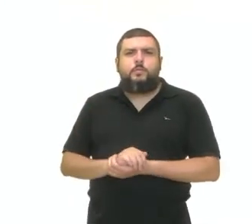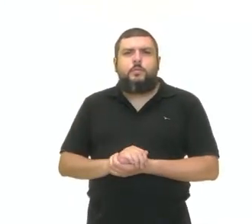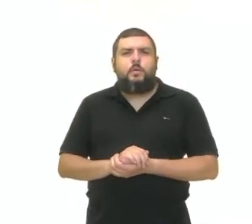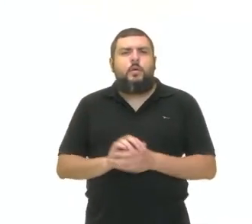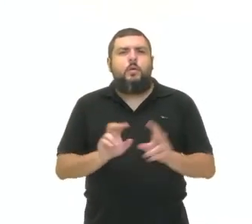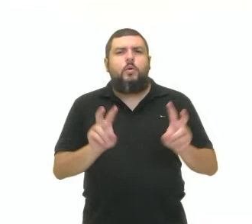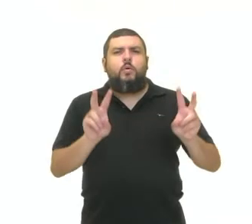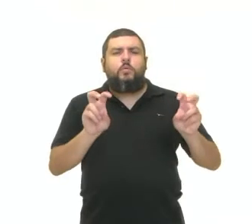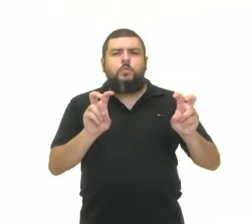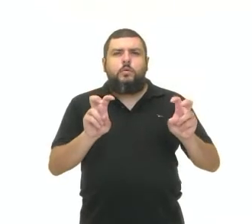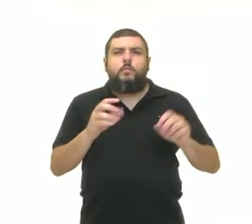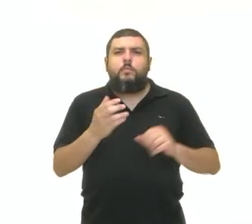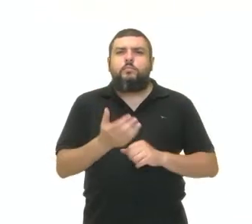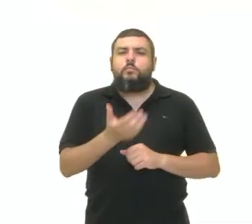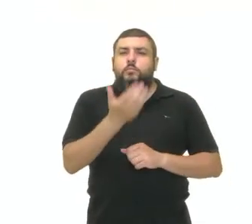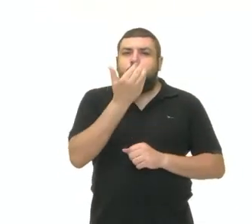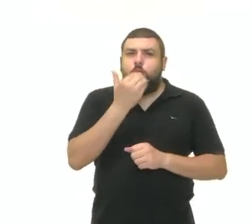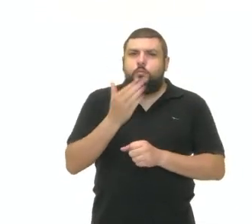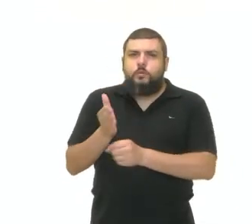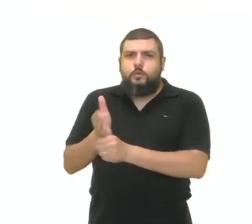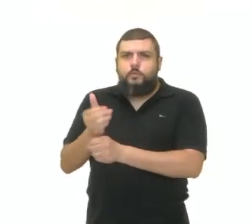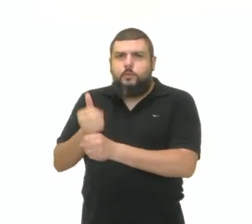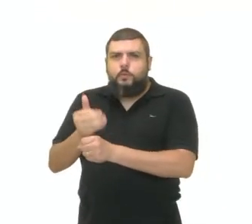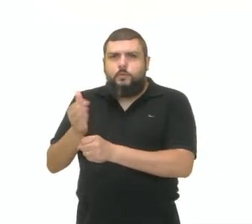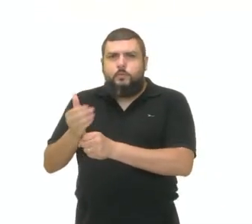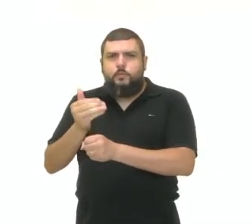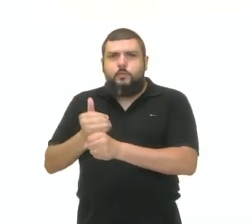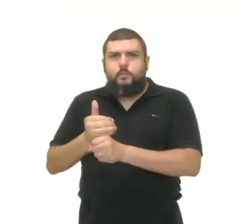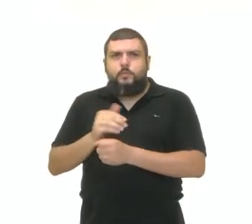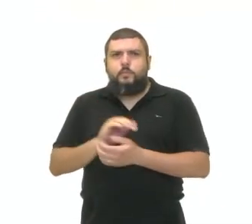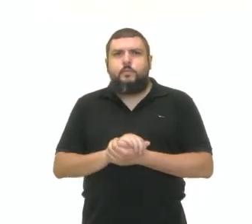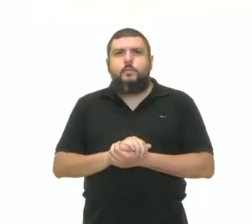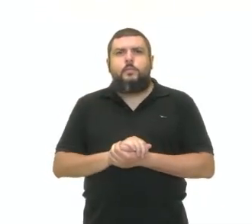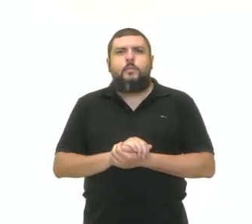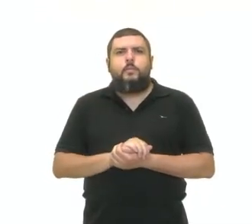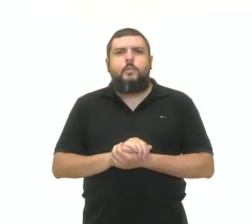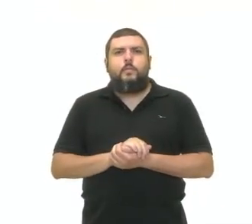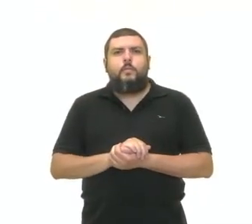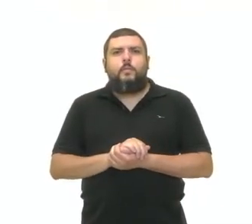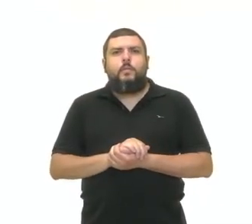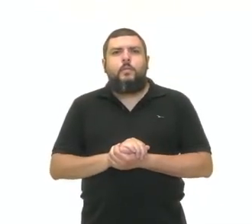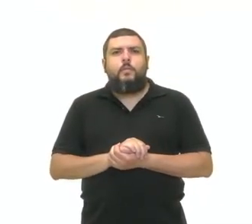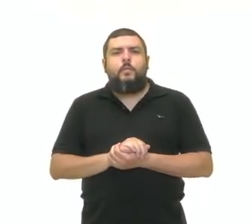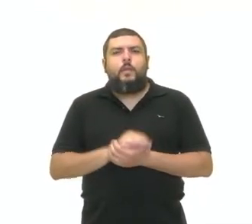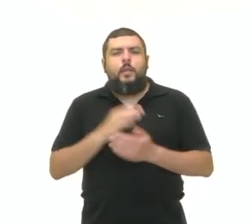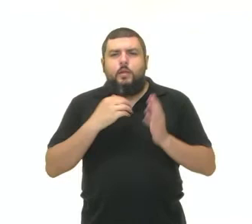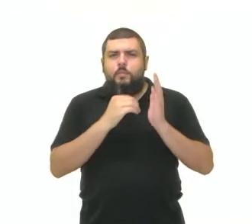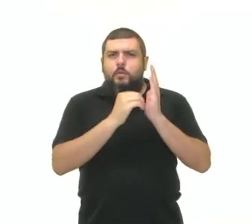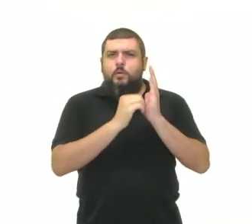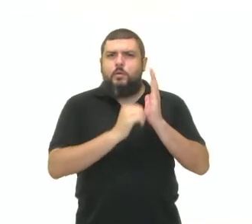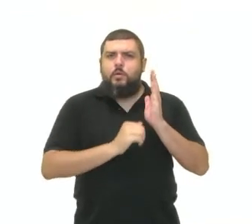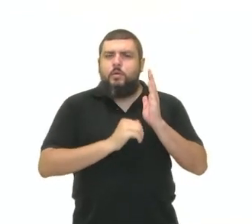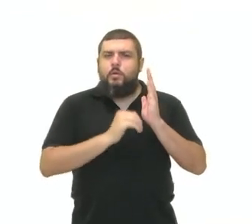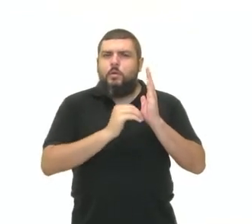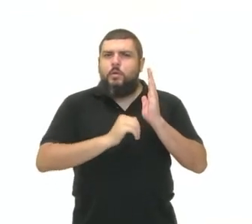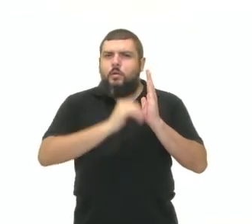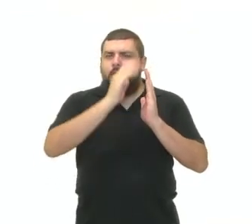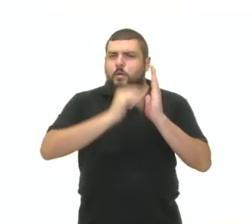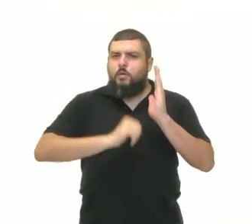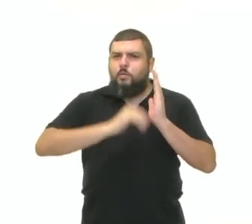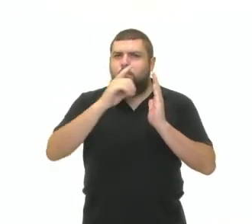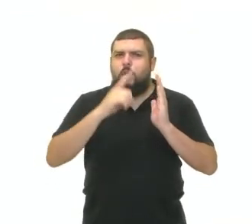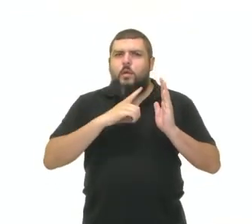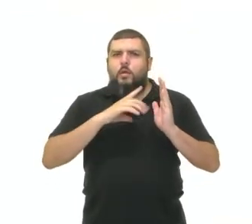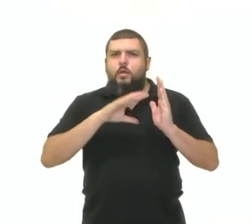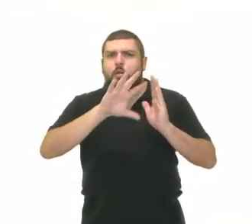os comedores de batatas. E dentro dessa obra, a gente tem muitos simbolismos. Nós